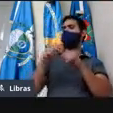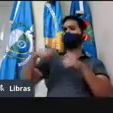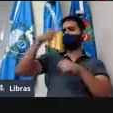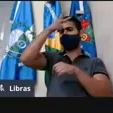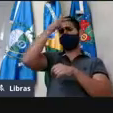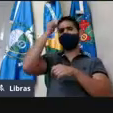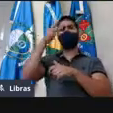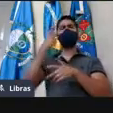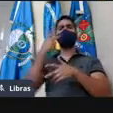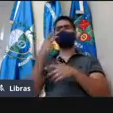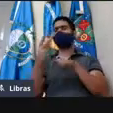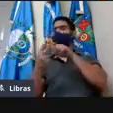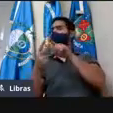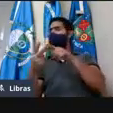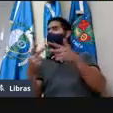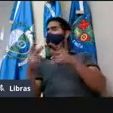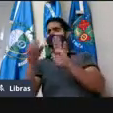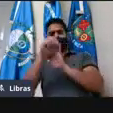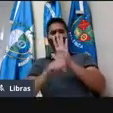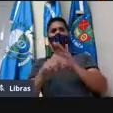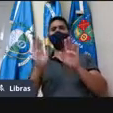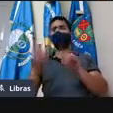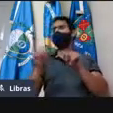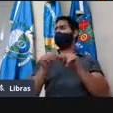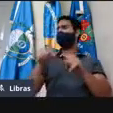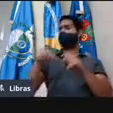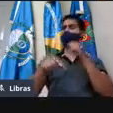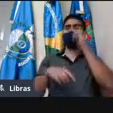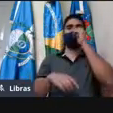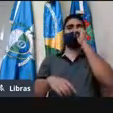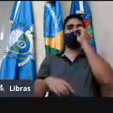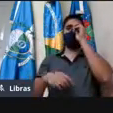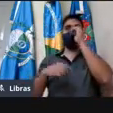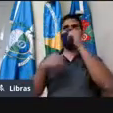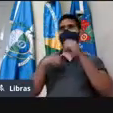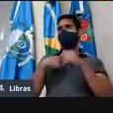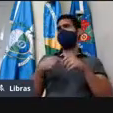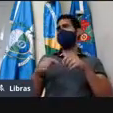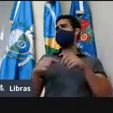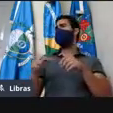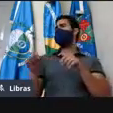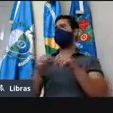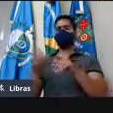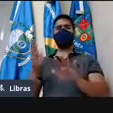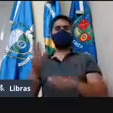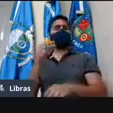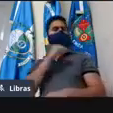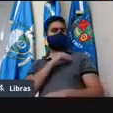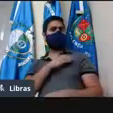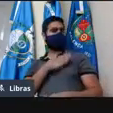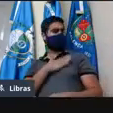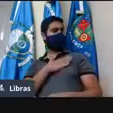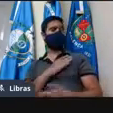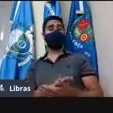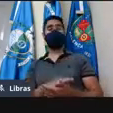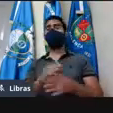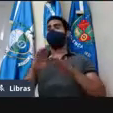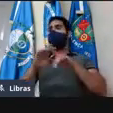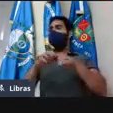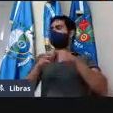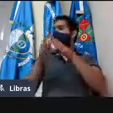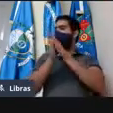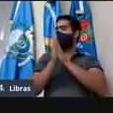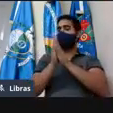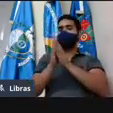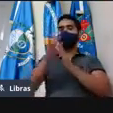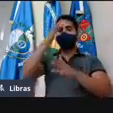prefeitura, tornei aqui 2 documentos oficiais, falei que é minha obrigação, não faço mais que obrigação, que eu sou pago para isso. Faço um apelo ao poder